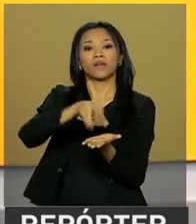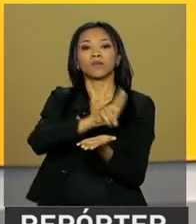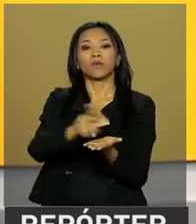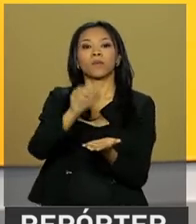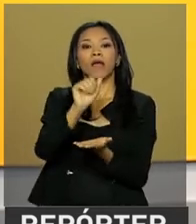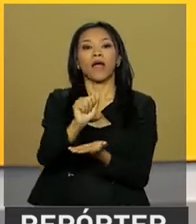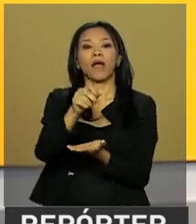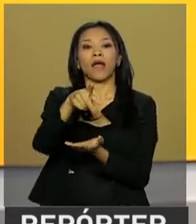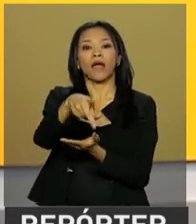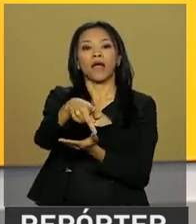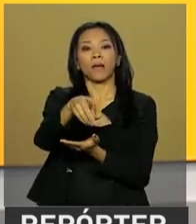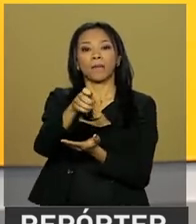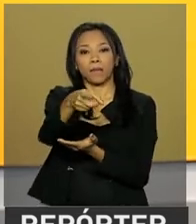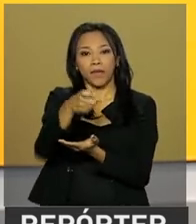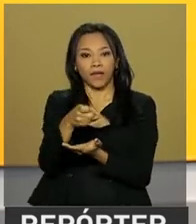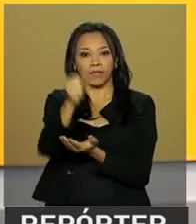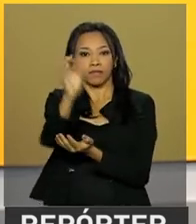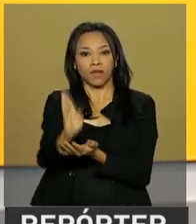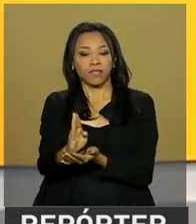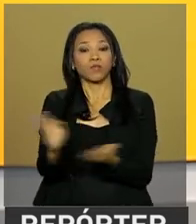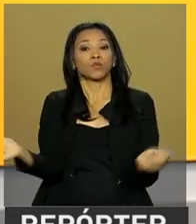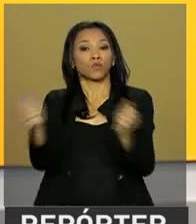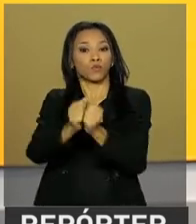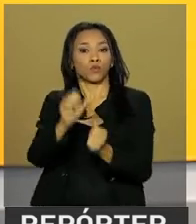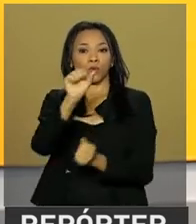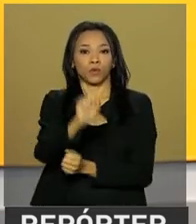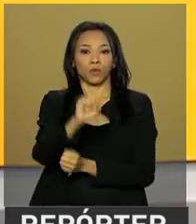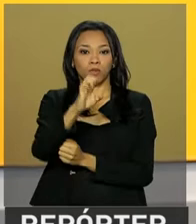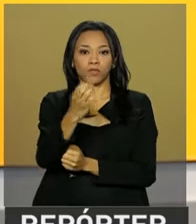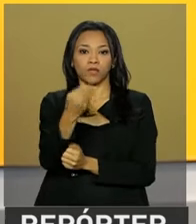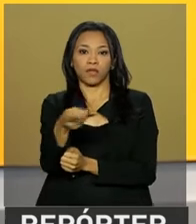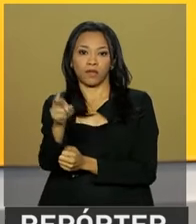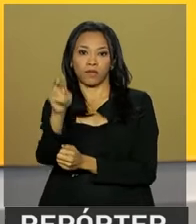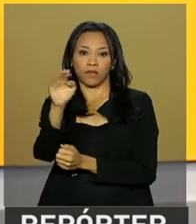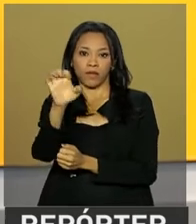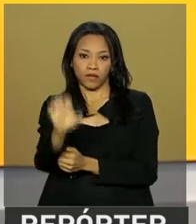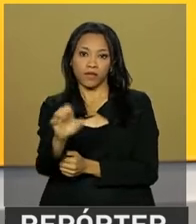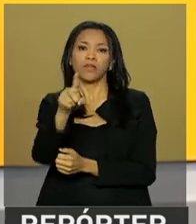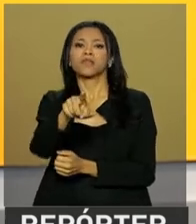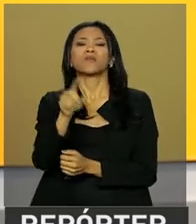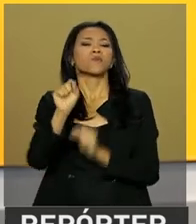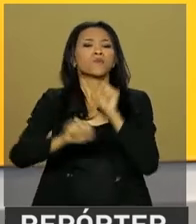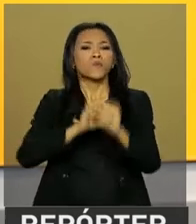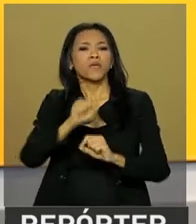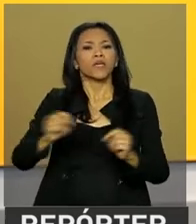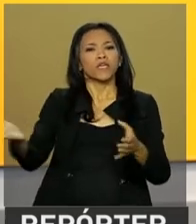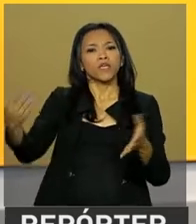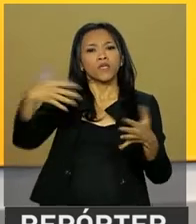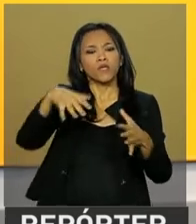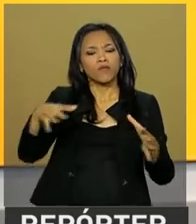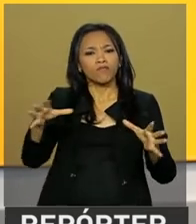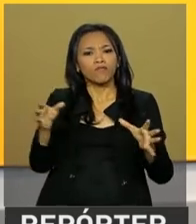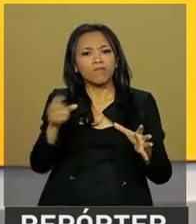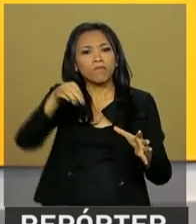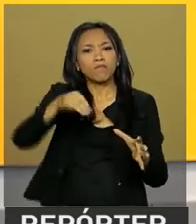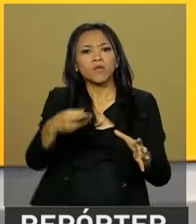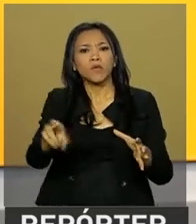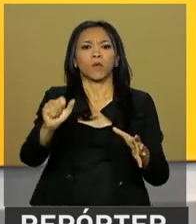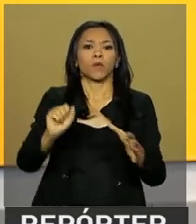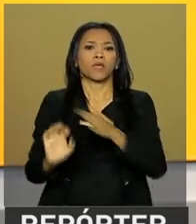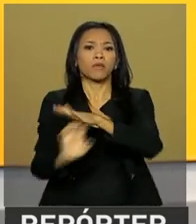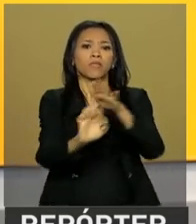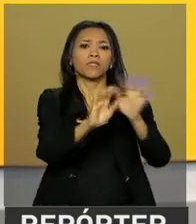apex brasil eo sebrae estão envolvidos no desafio de incluir micro e pequenas empresas no mercado internacional